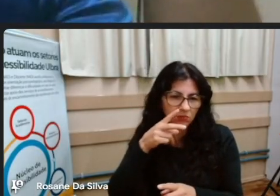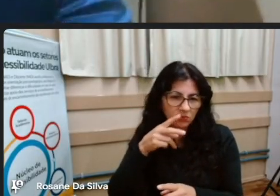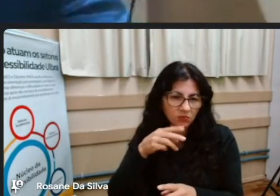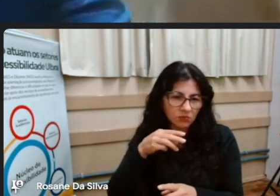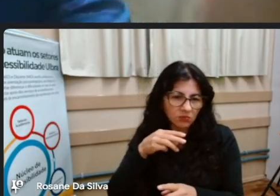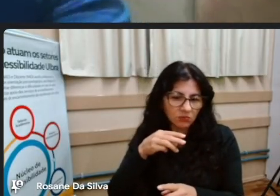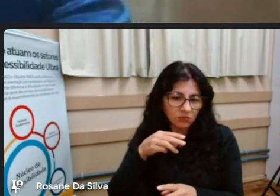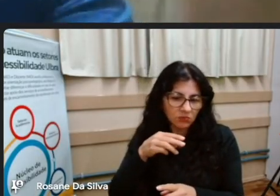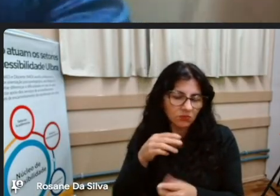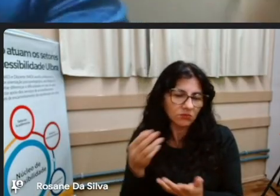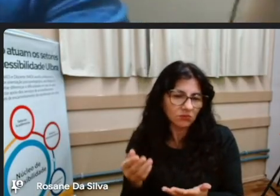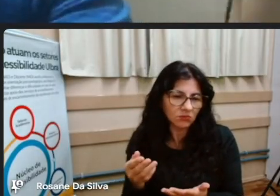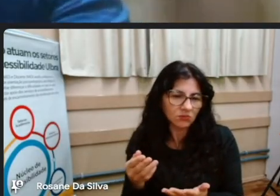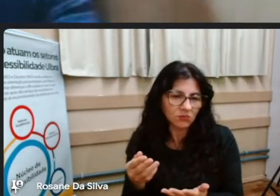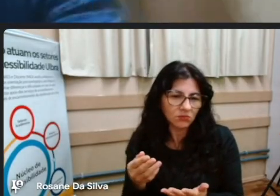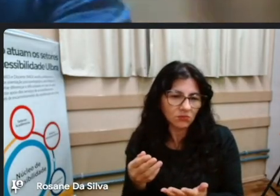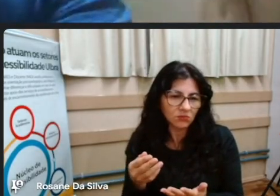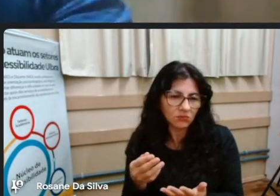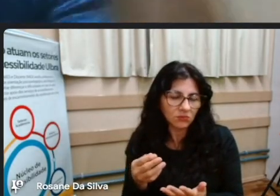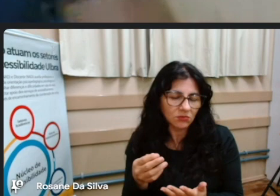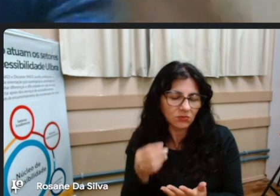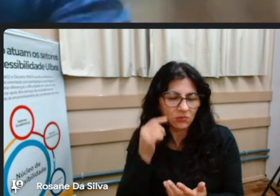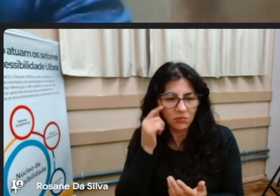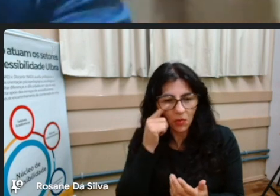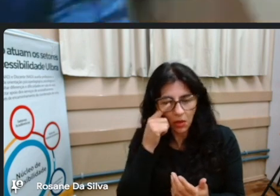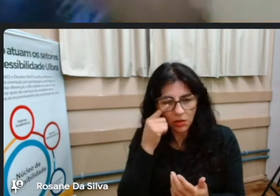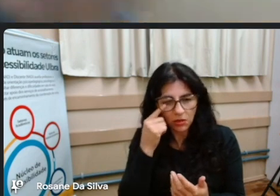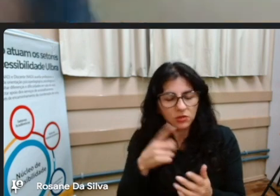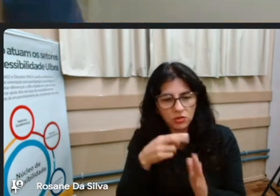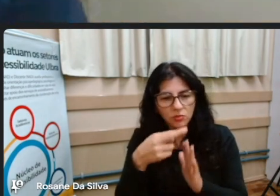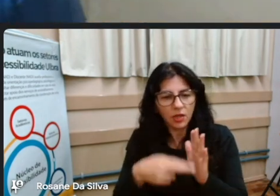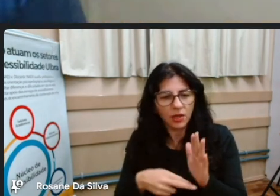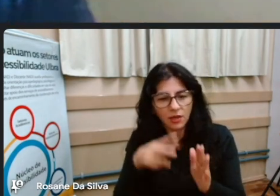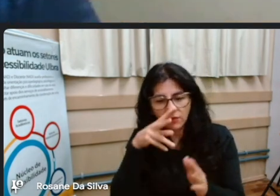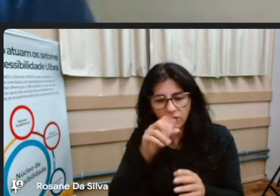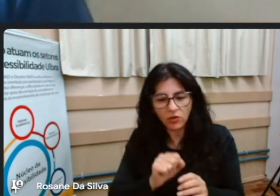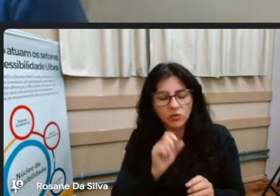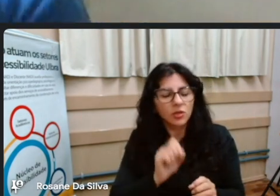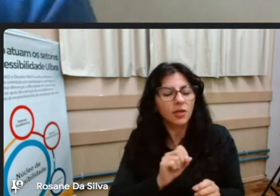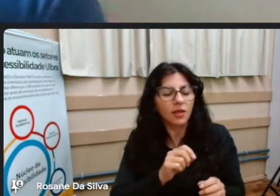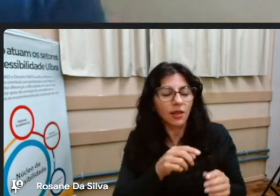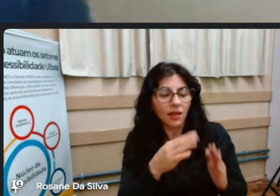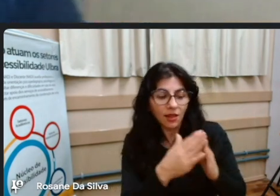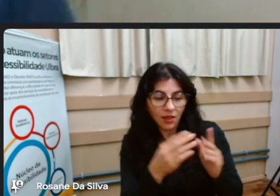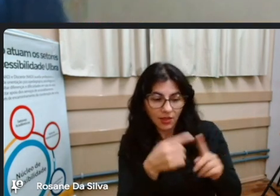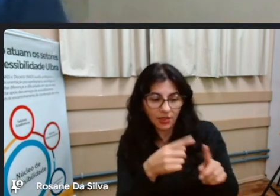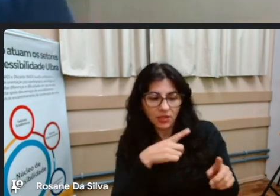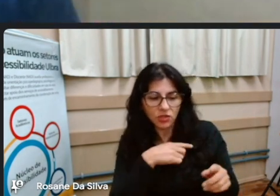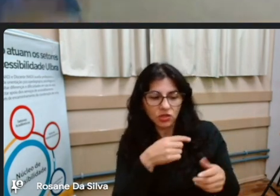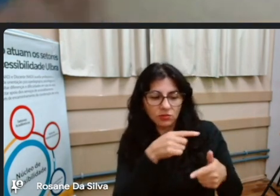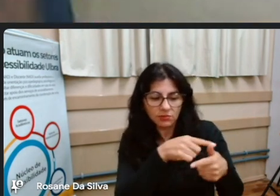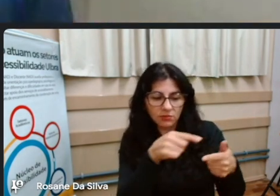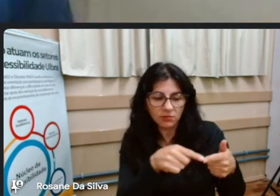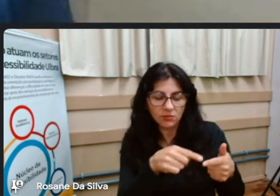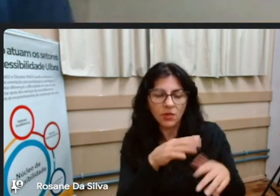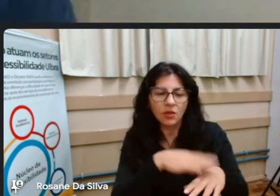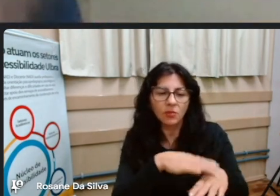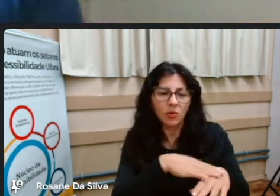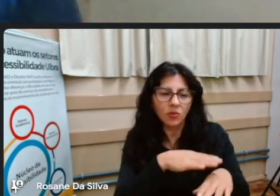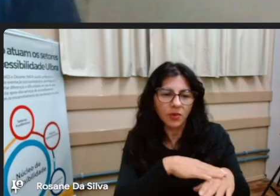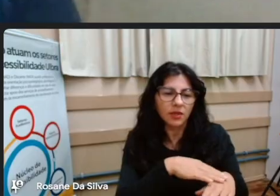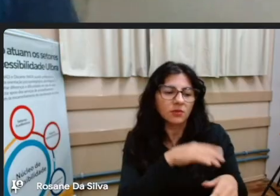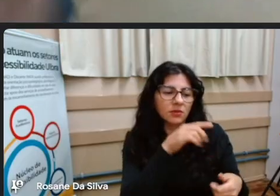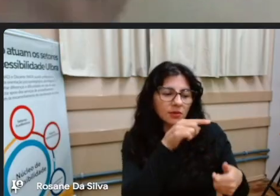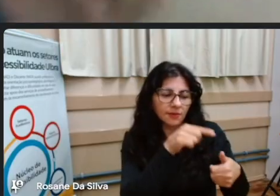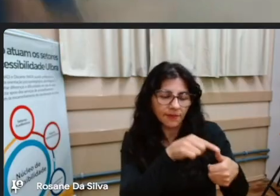masculinizados eram permitido dançar os afeminados não havia essa regra muito forte segundo na igreja tinha dois